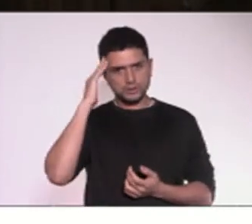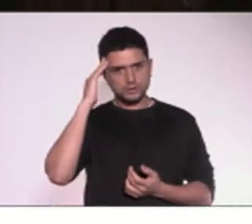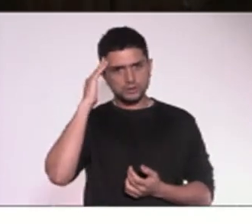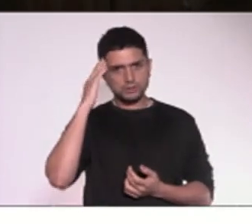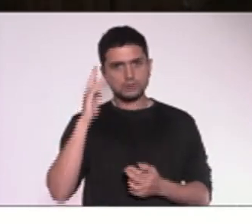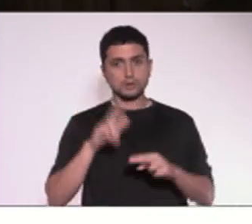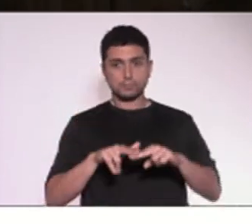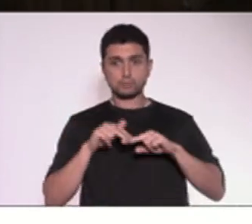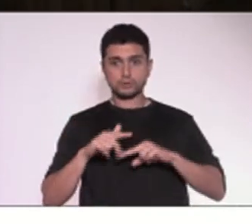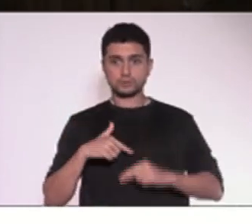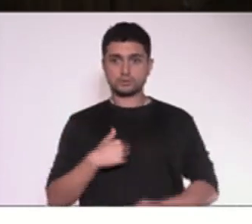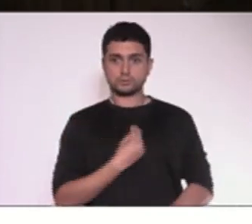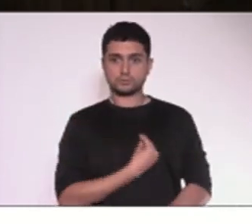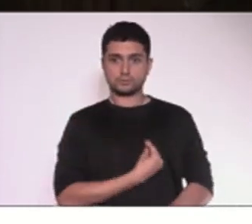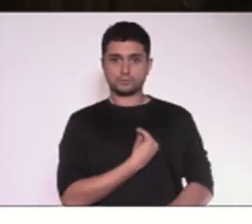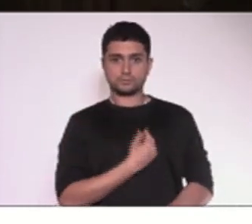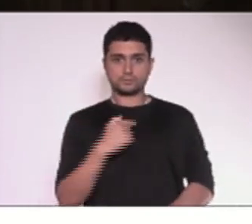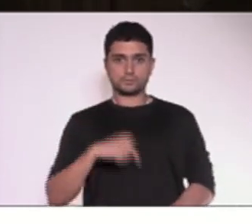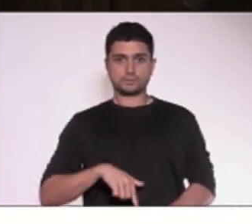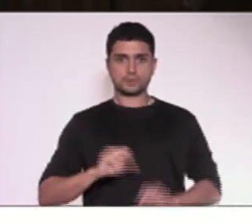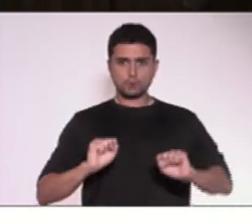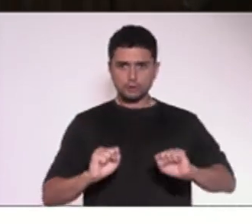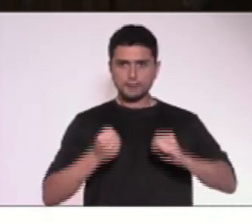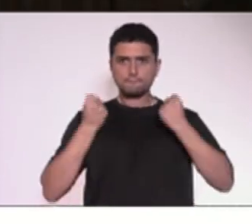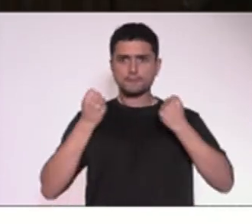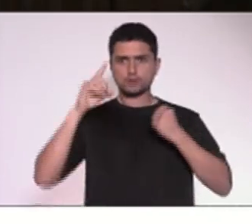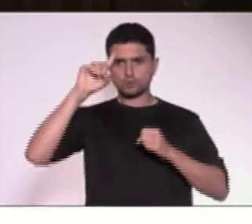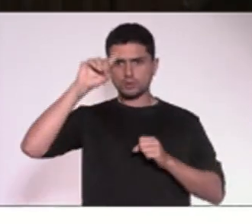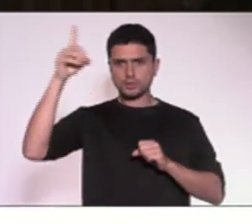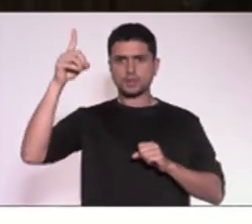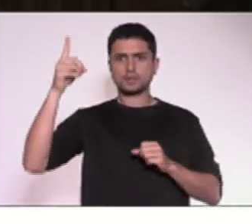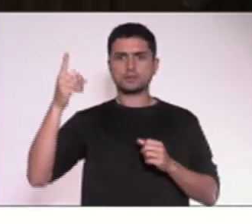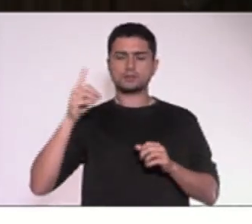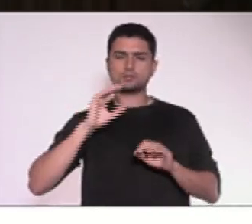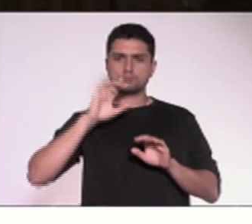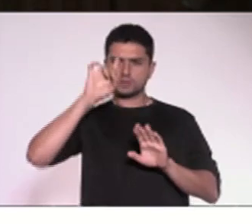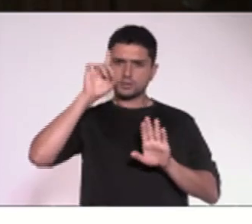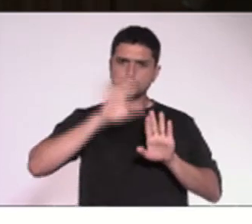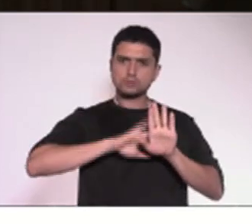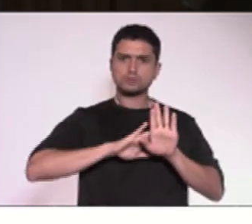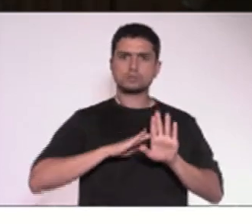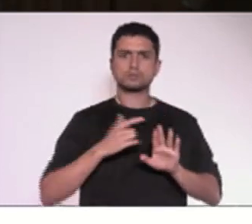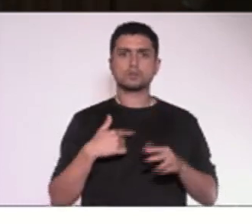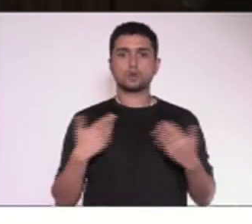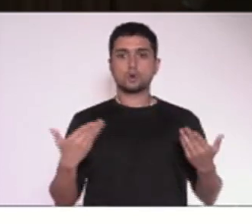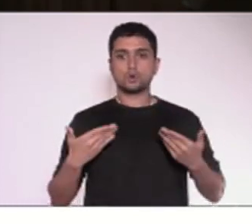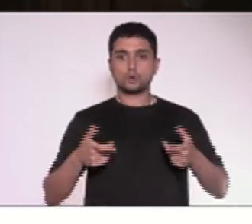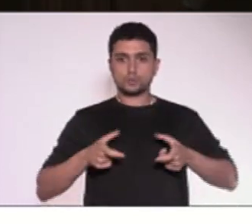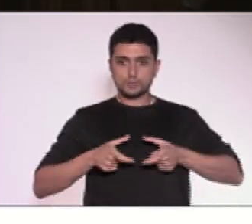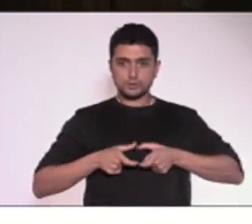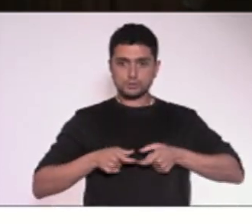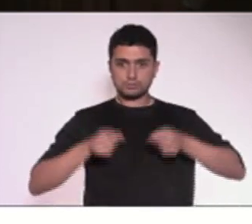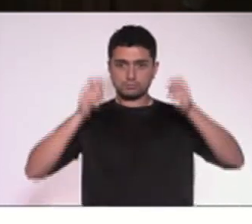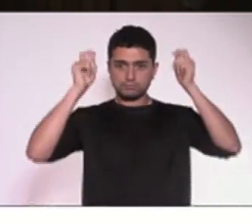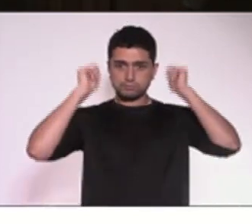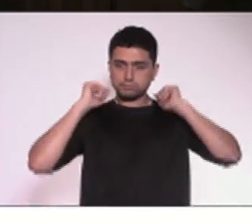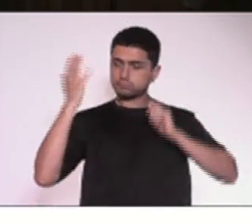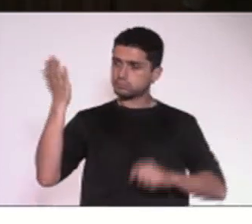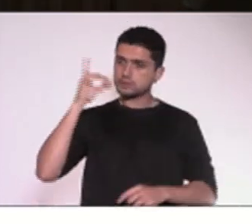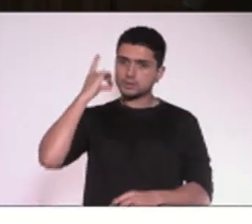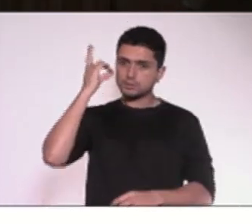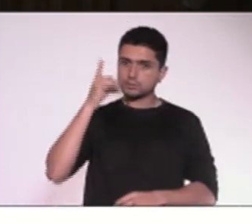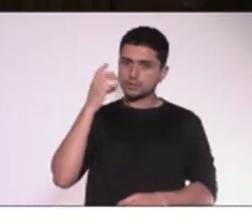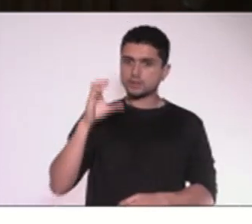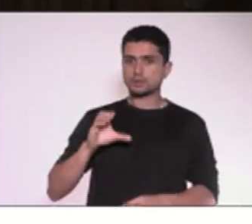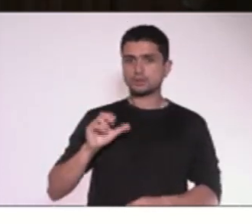isso que eu estou aqui, por essa defender essas ideias. Né? Por que eu hoje fui agraciada pelo deputado Carlos Augusto,